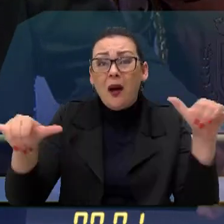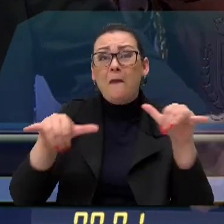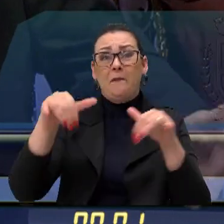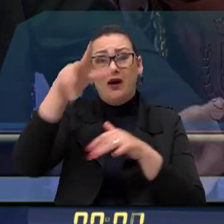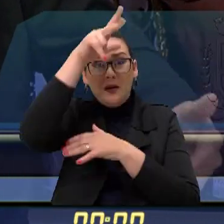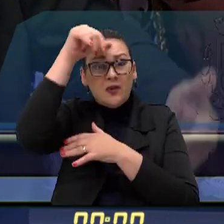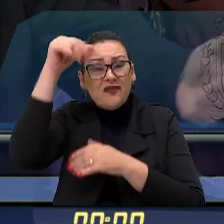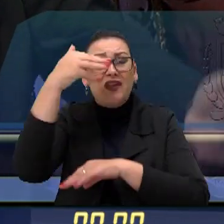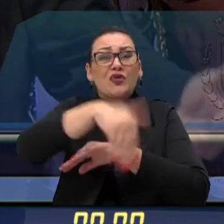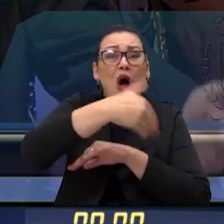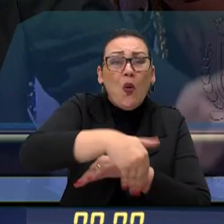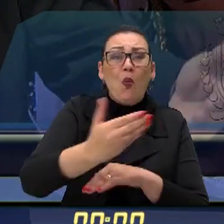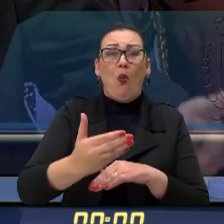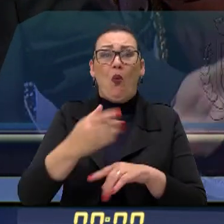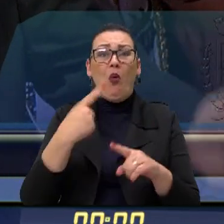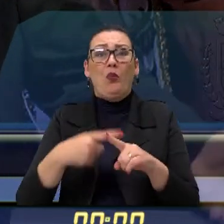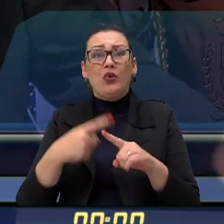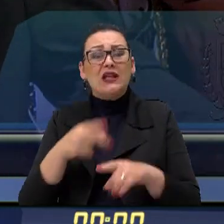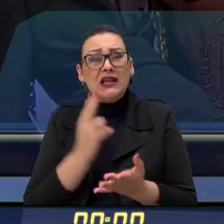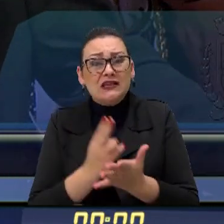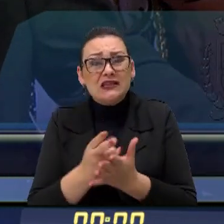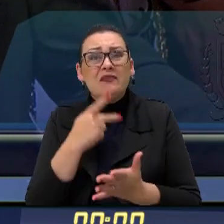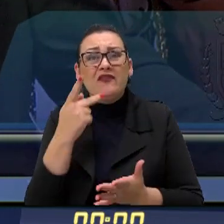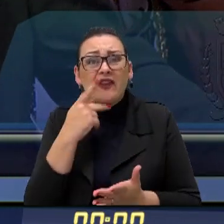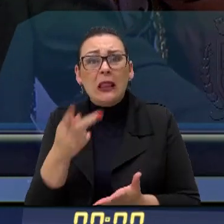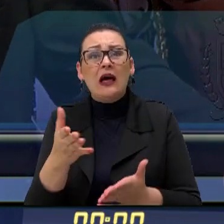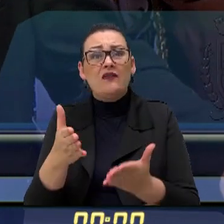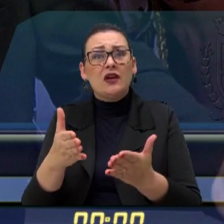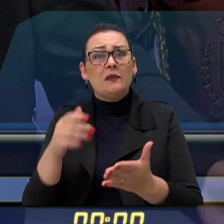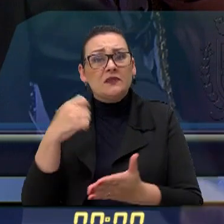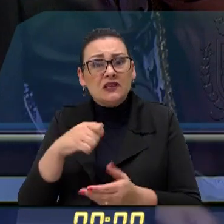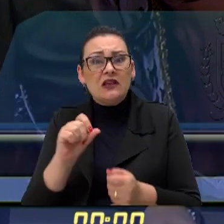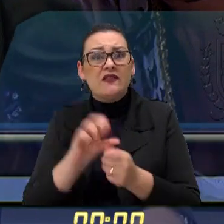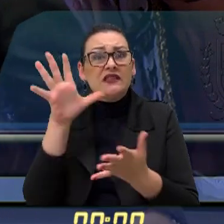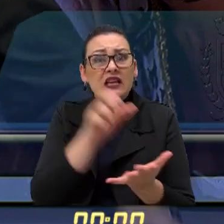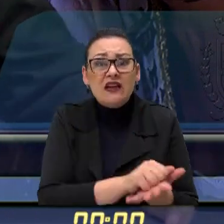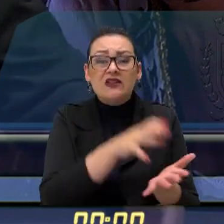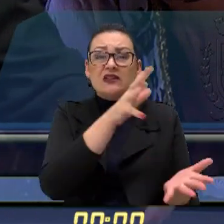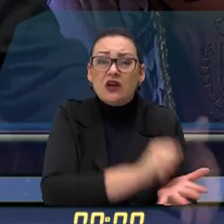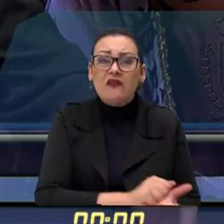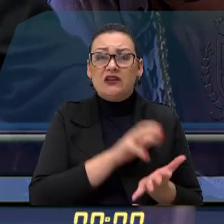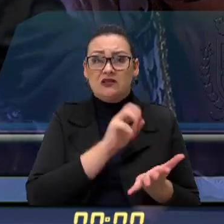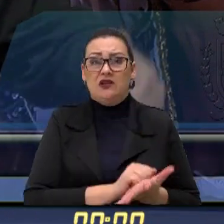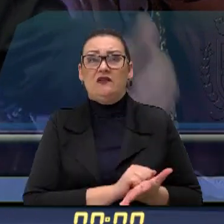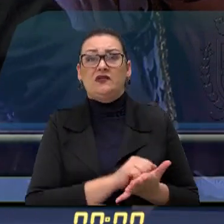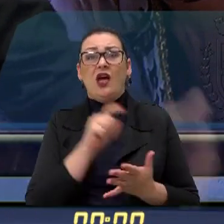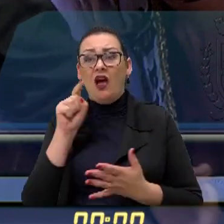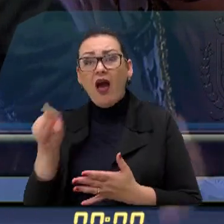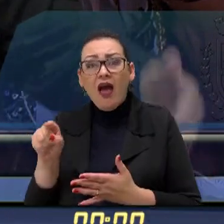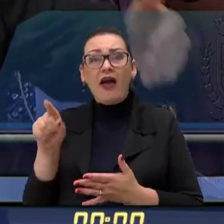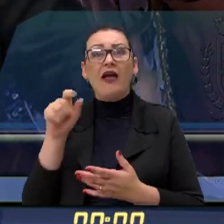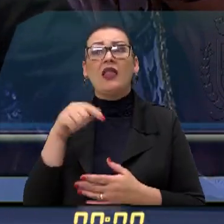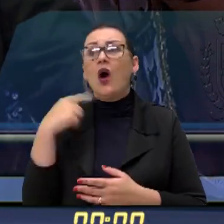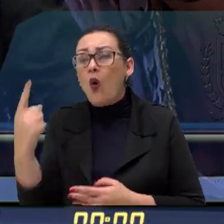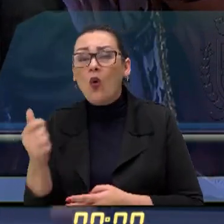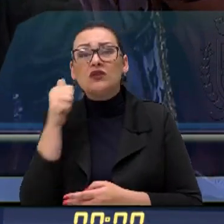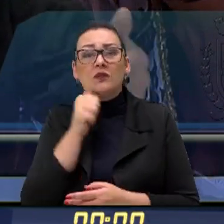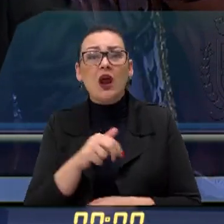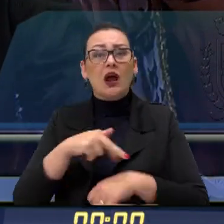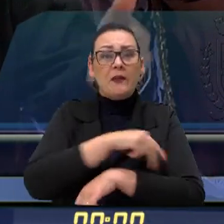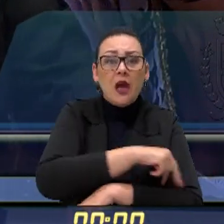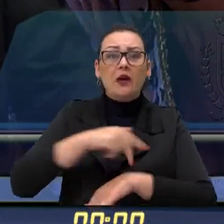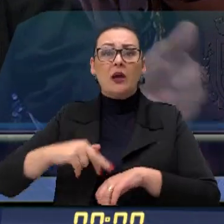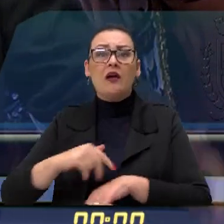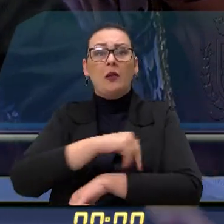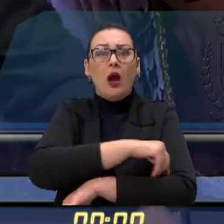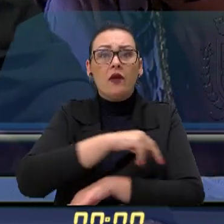na rua, porque ele sempre dizia que tinha que fazer gravações. E a Helena e tu e mais outras mulheres caminhavam de